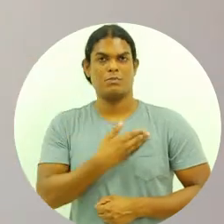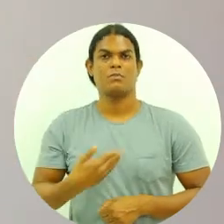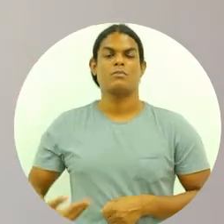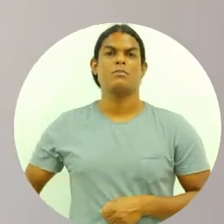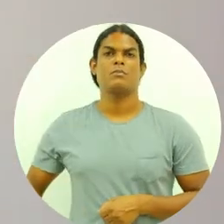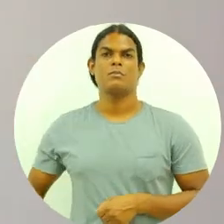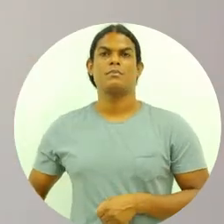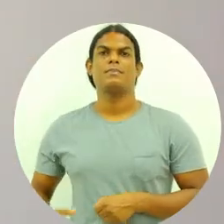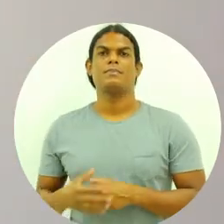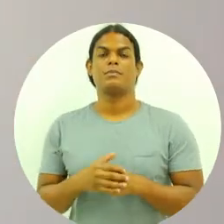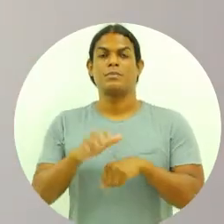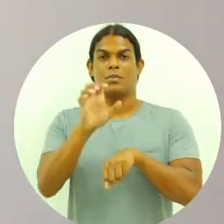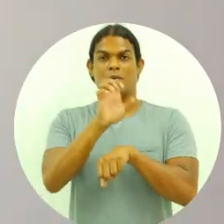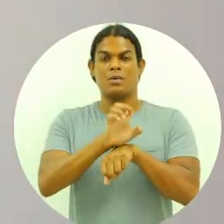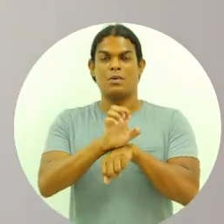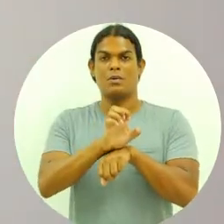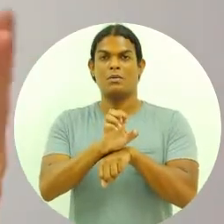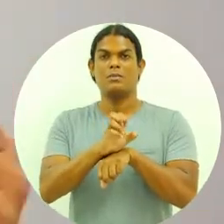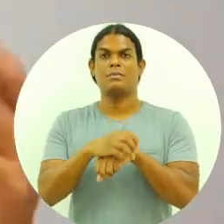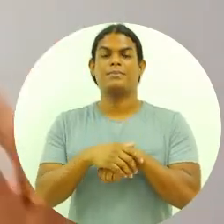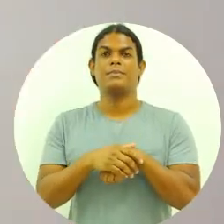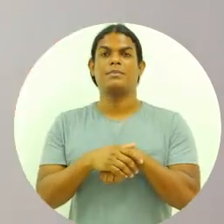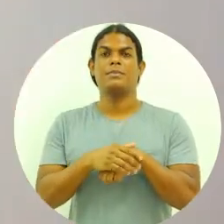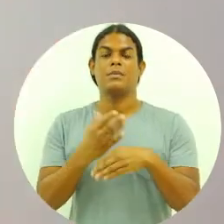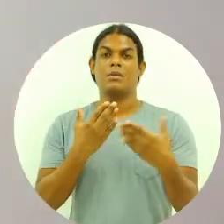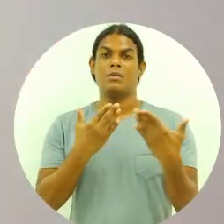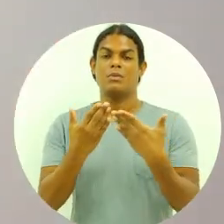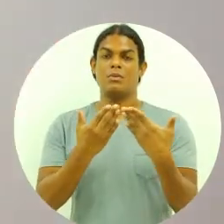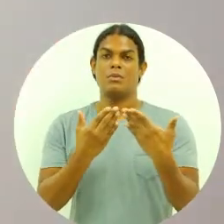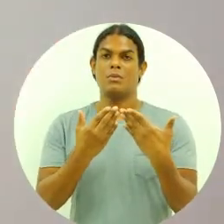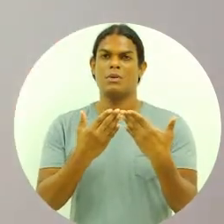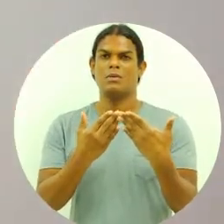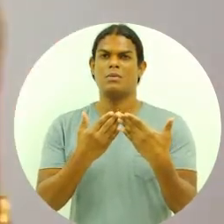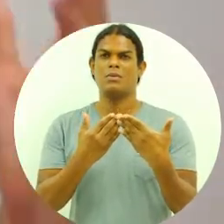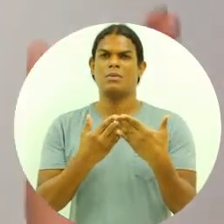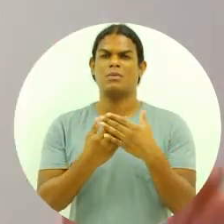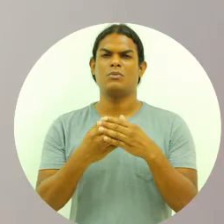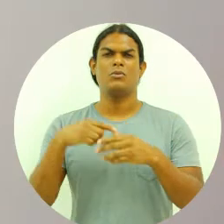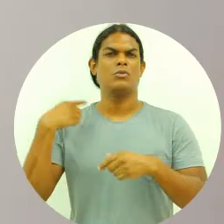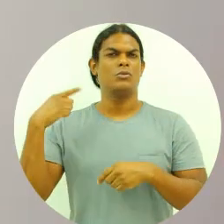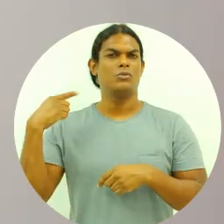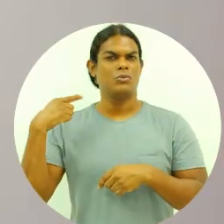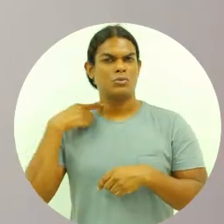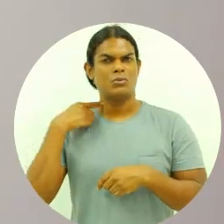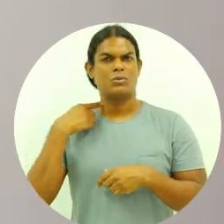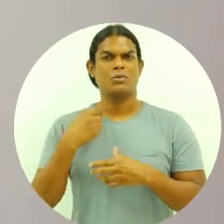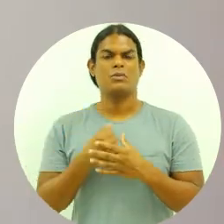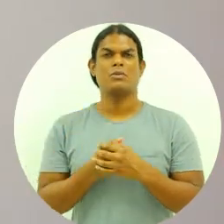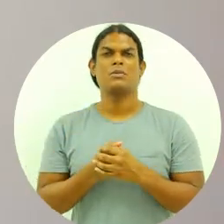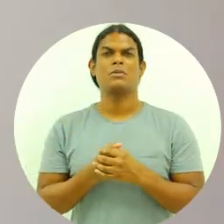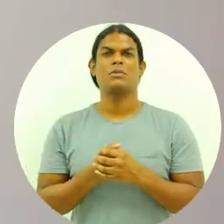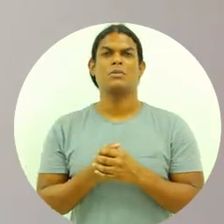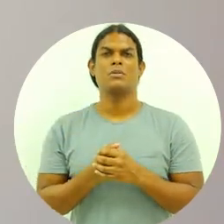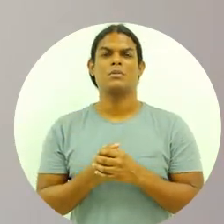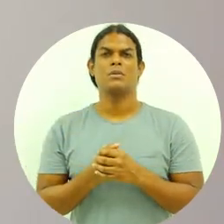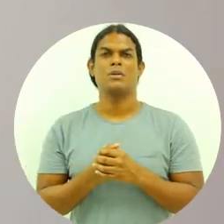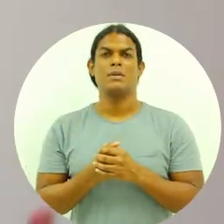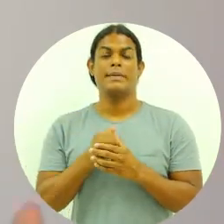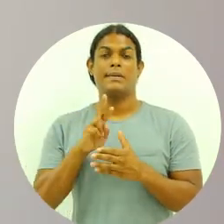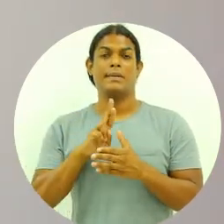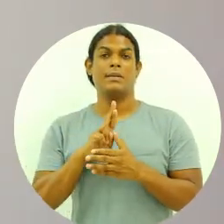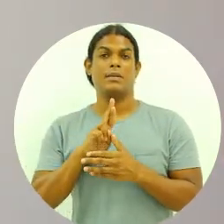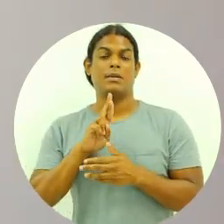sempre soberana, porque o Estado, pelo menos em tese, representa o interesse da maioria